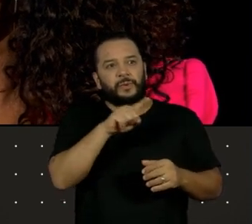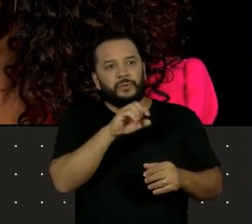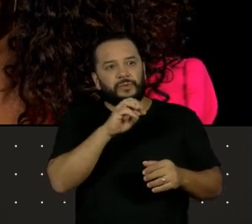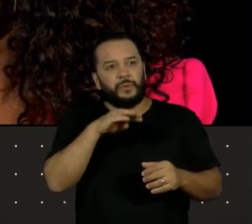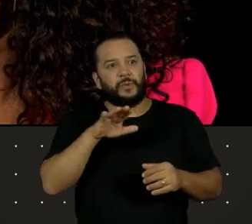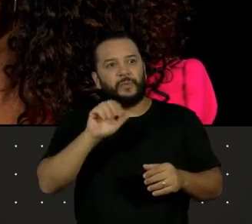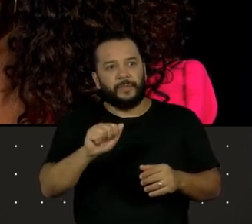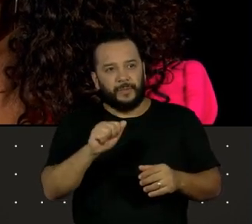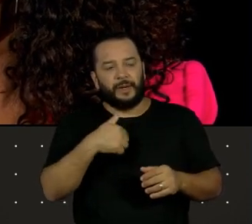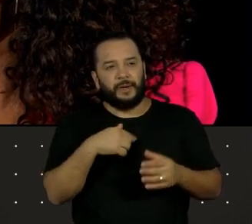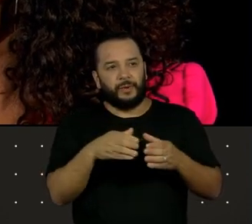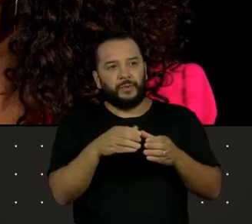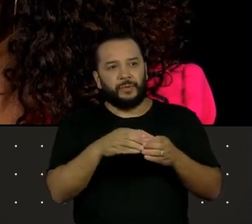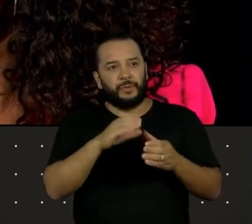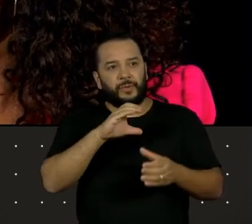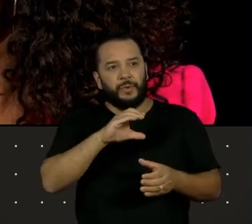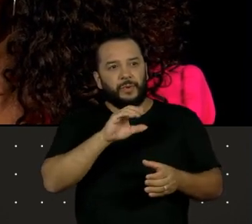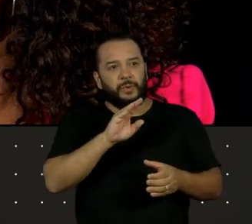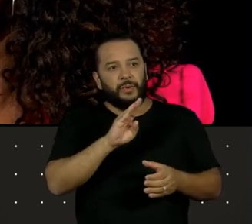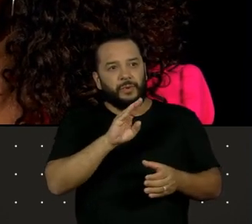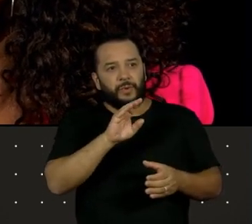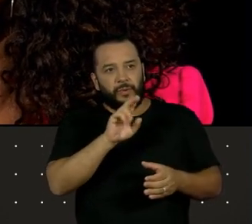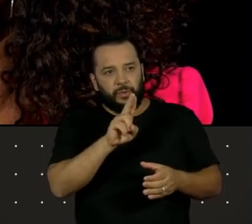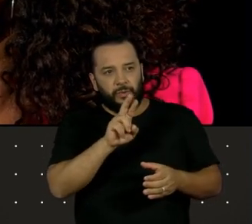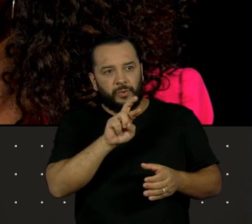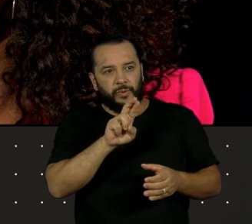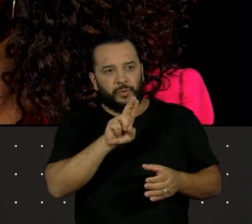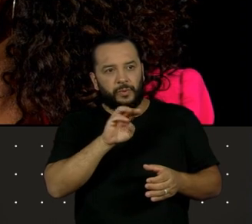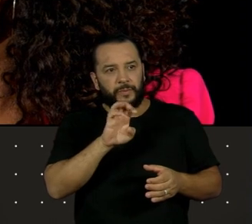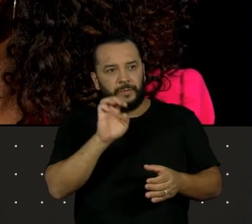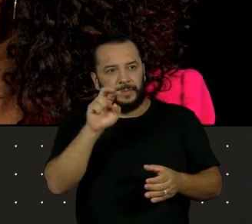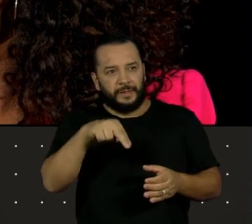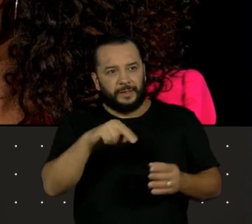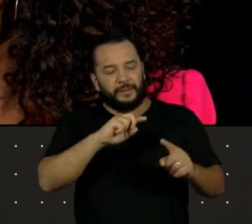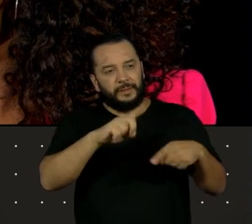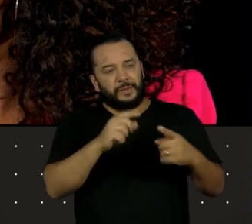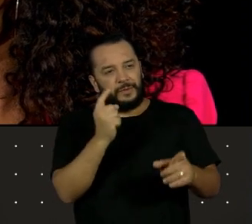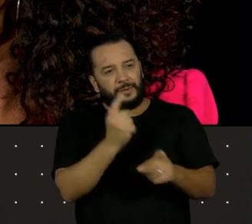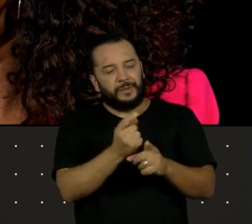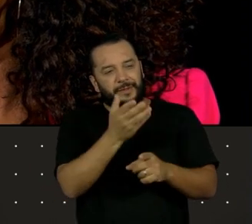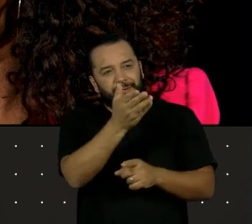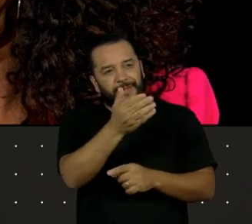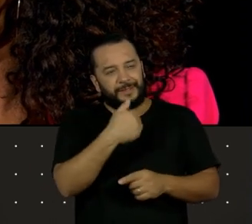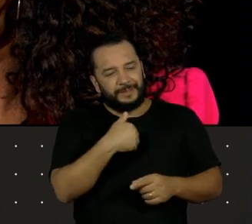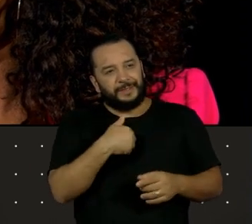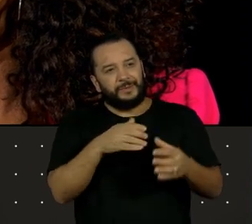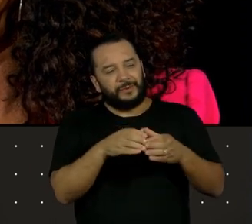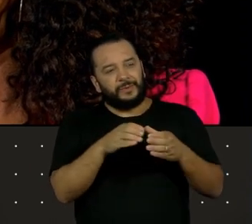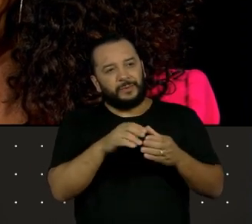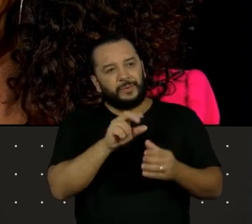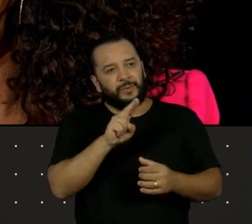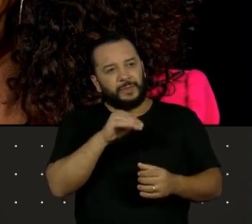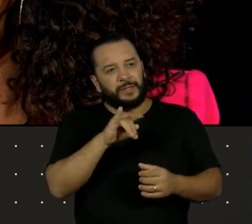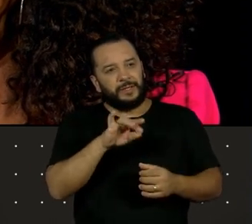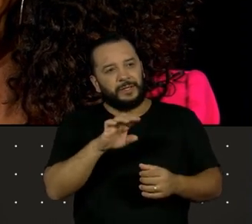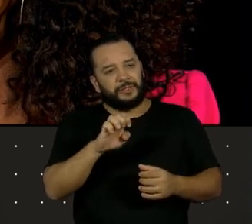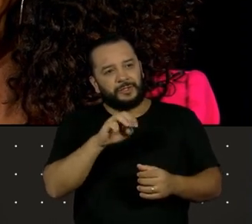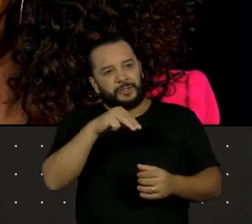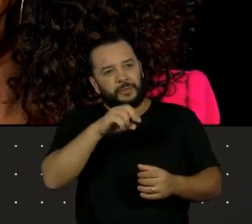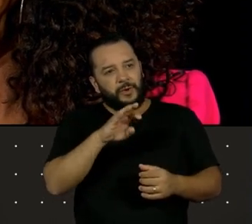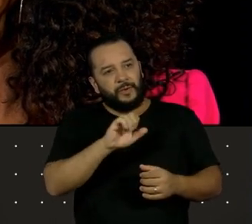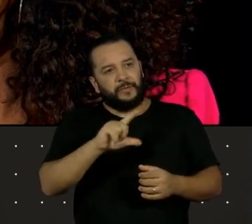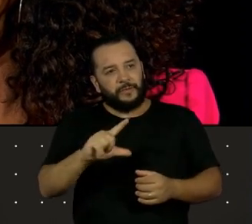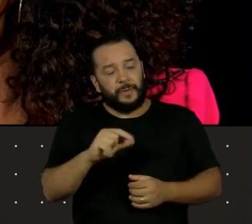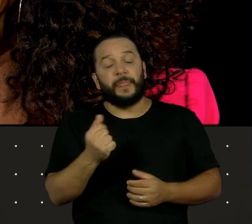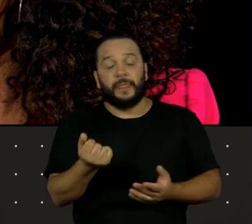do Curumim né que você cantava e depois ter te encontrado serviço na unidade móvel um tempo e tal e depois o tempo